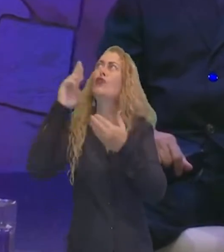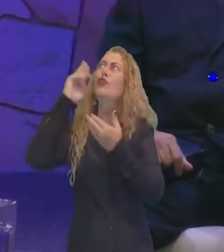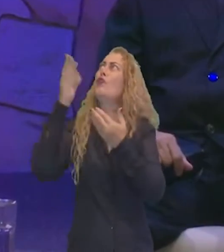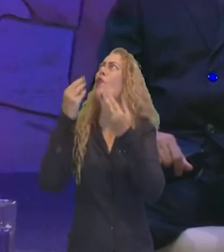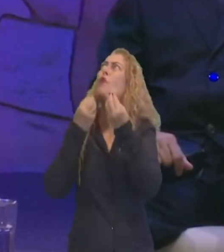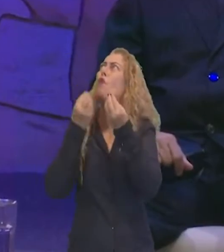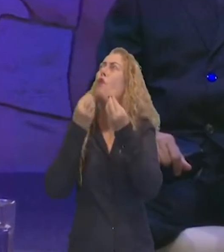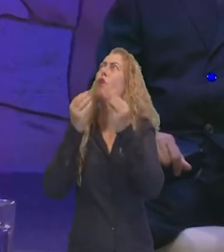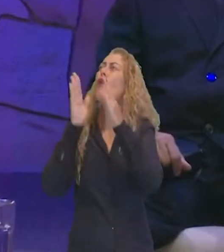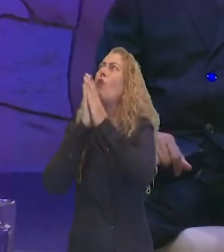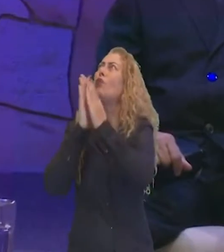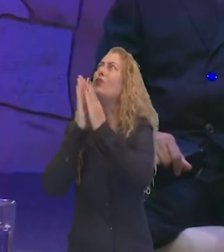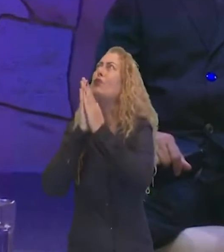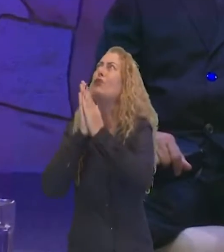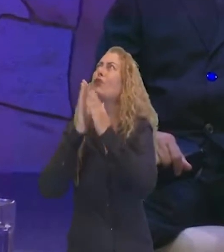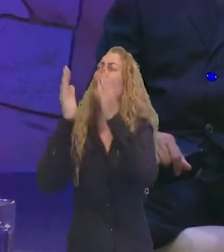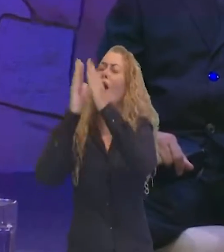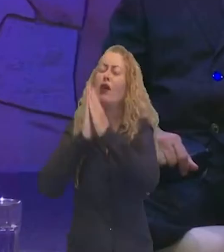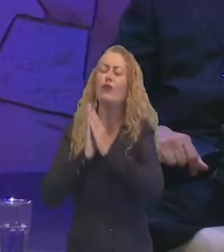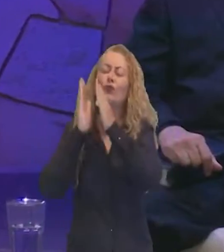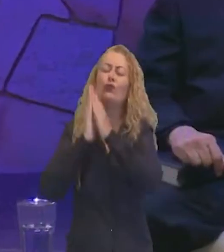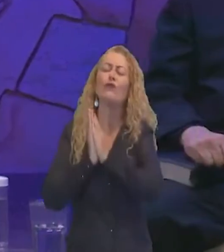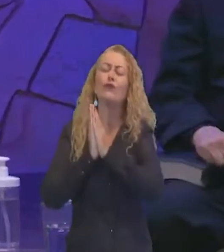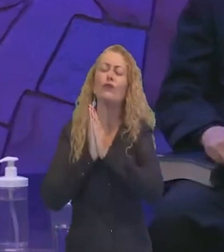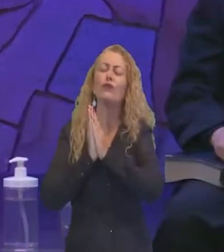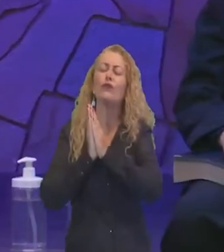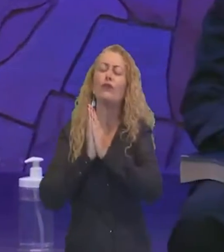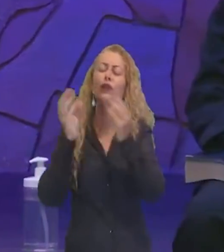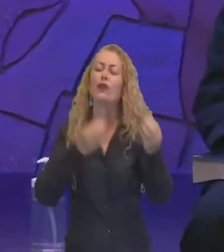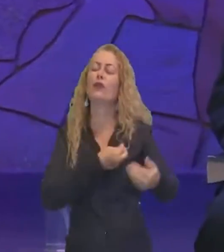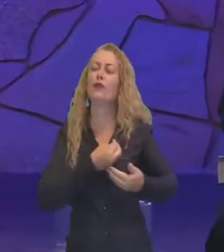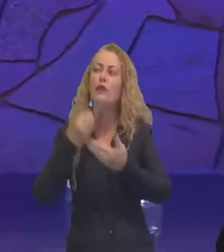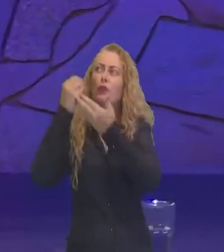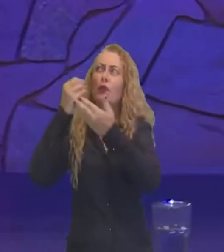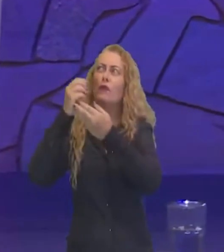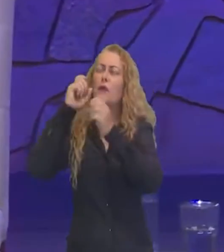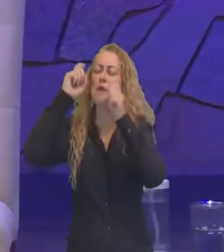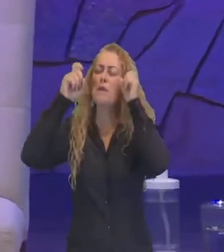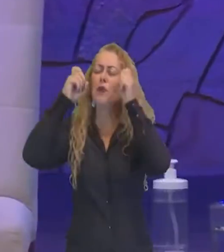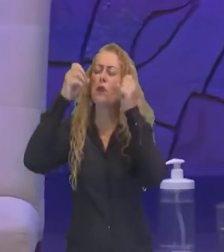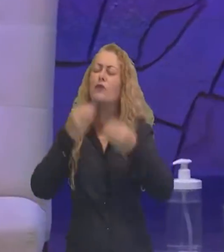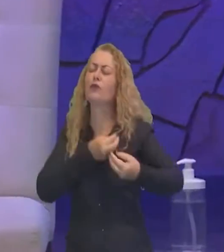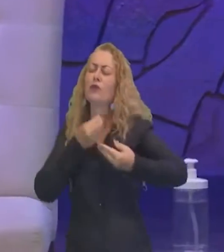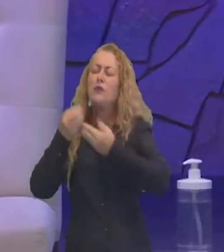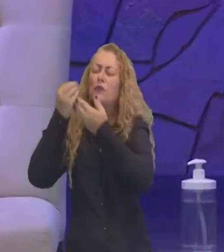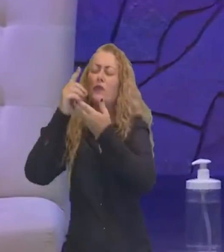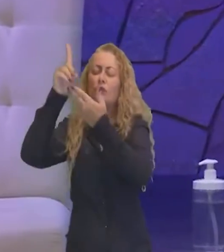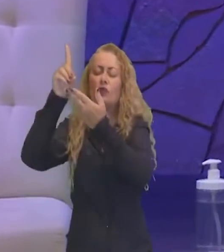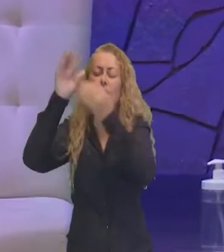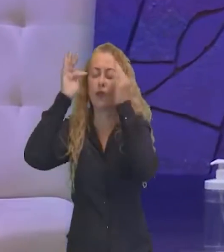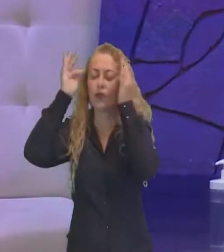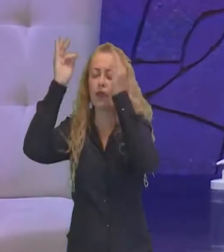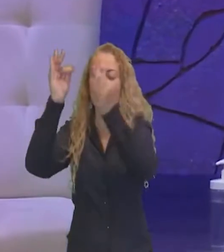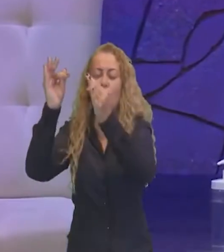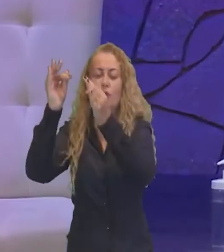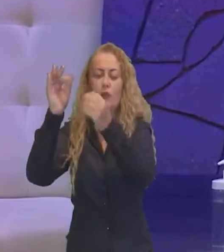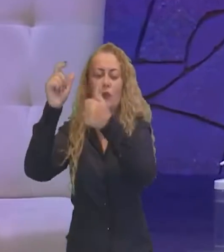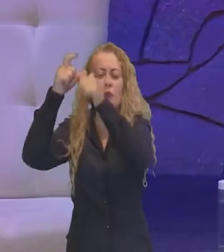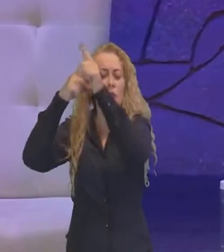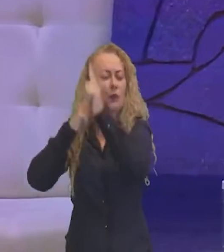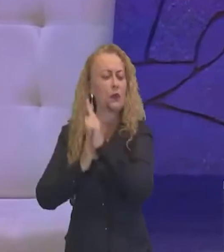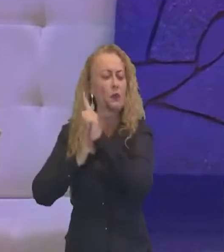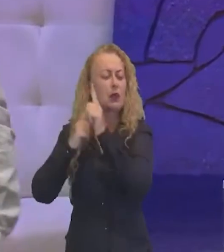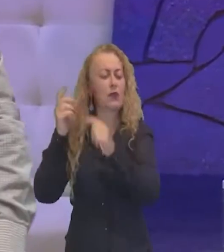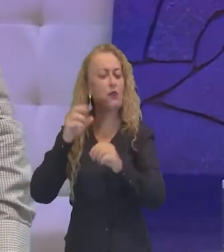como fazer. E aí o que nós fizemos? Entregamos ao Senhor, confiamos no Senhor, dependemos, esperamos